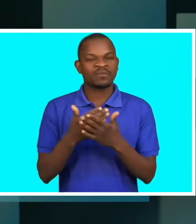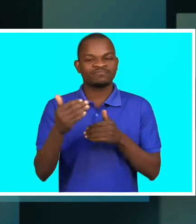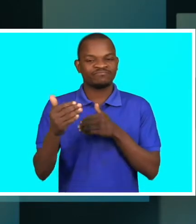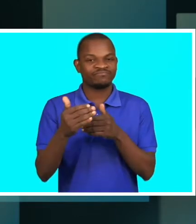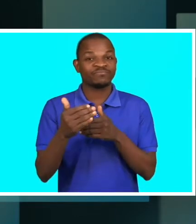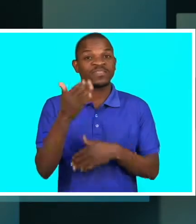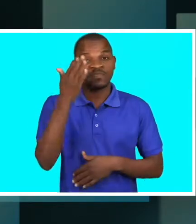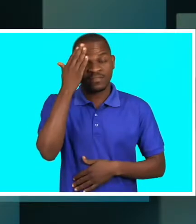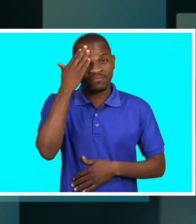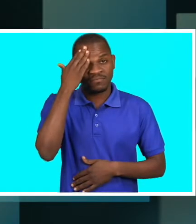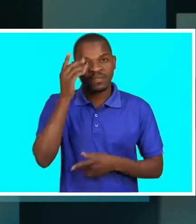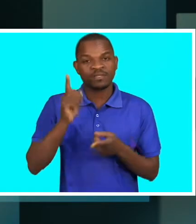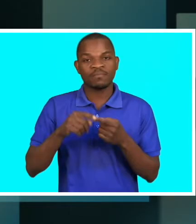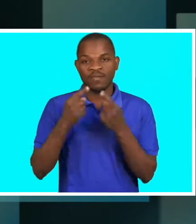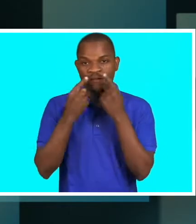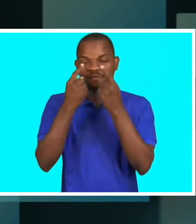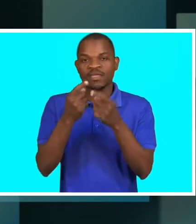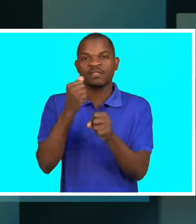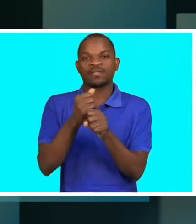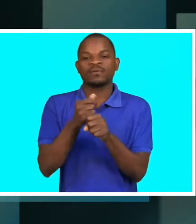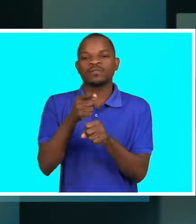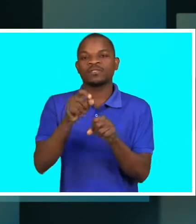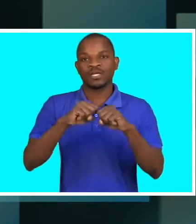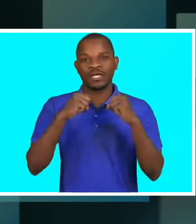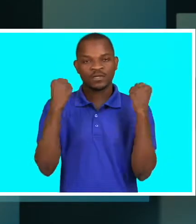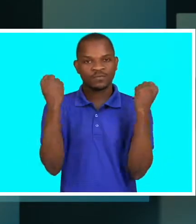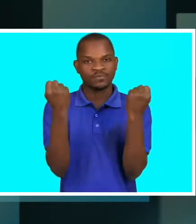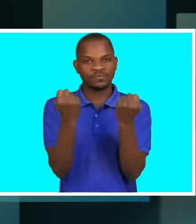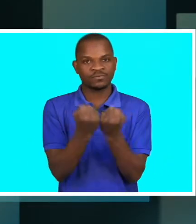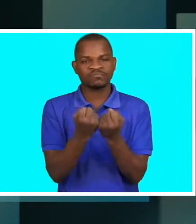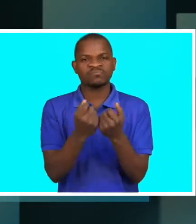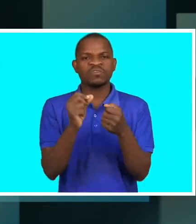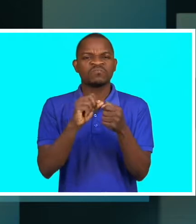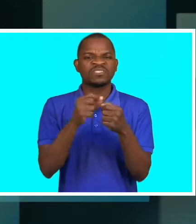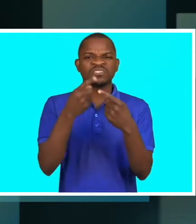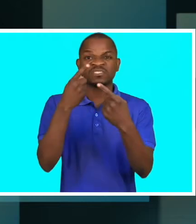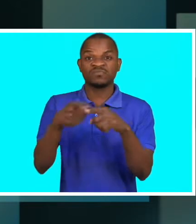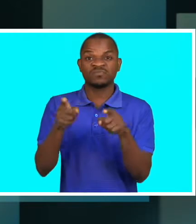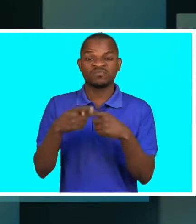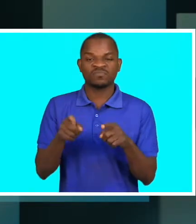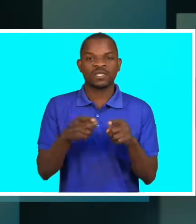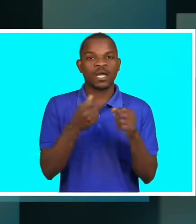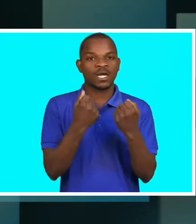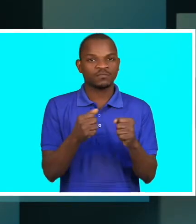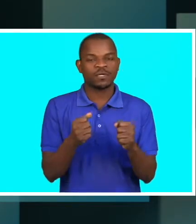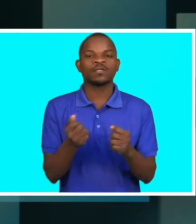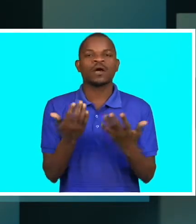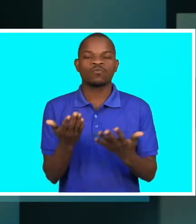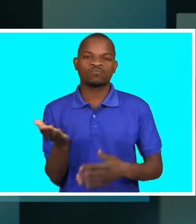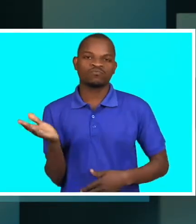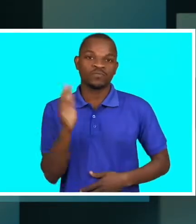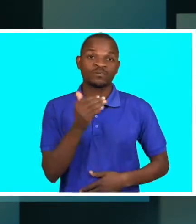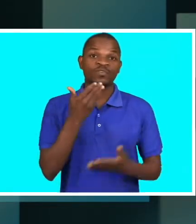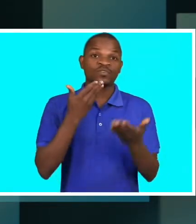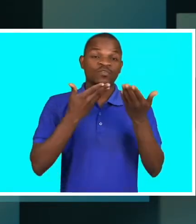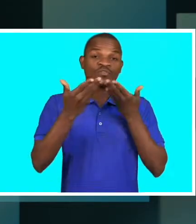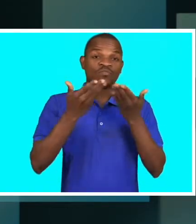província de Maputo para de perto conhecer os trabalhos desta agremiação que faz várias